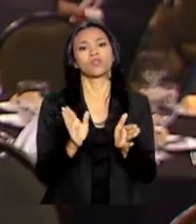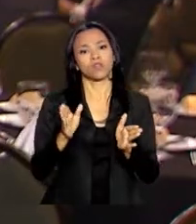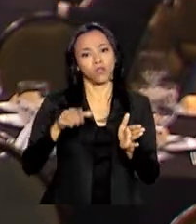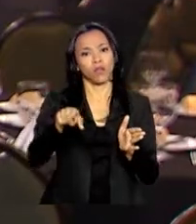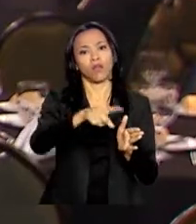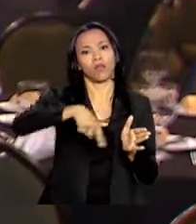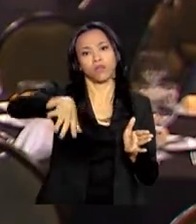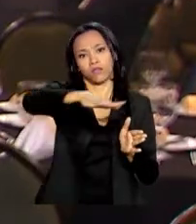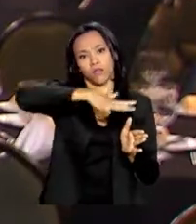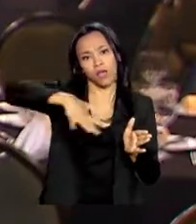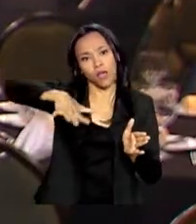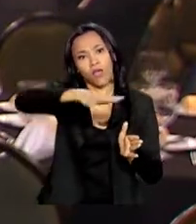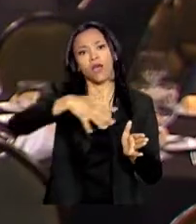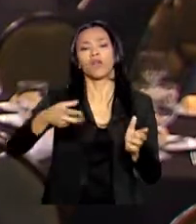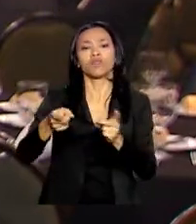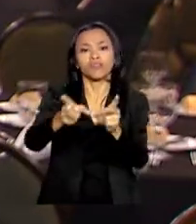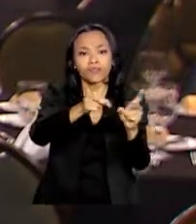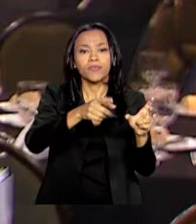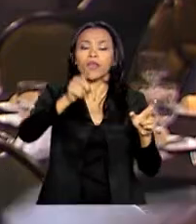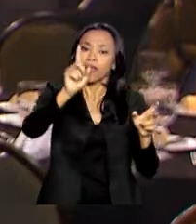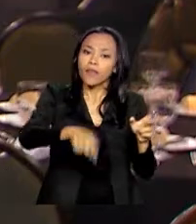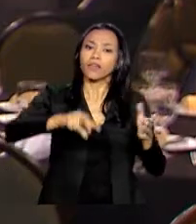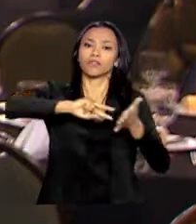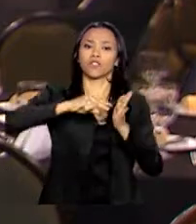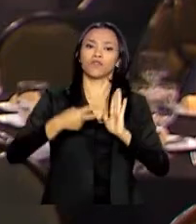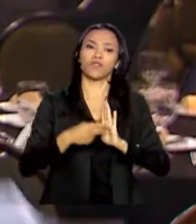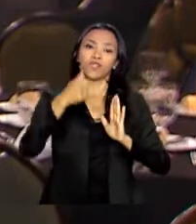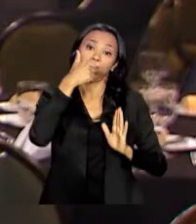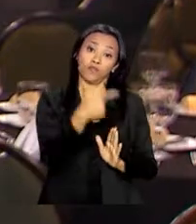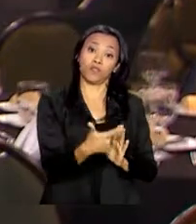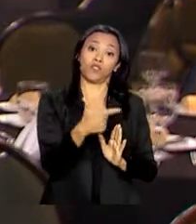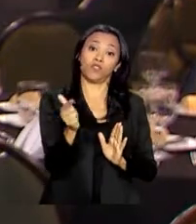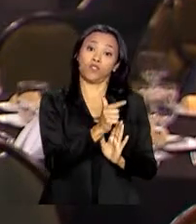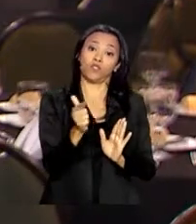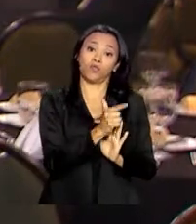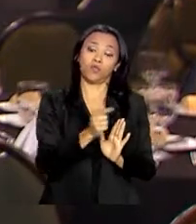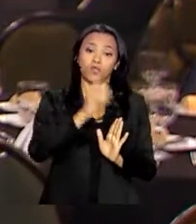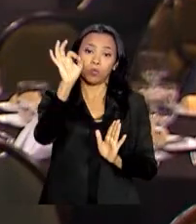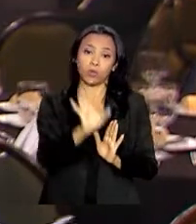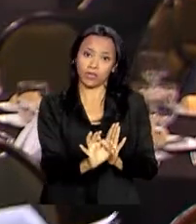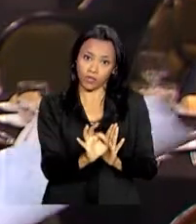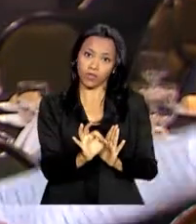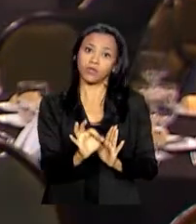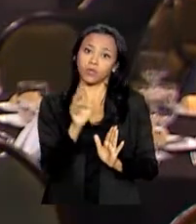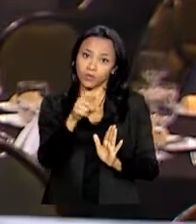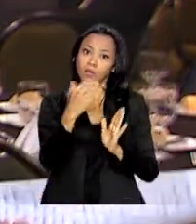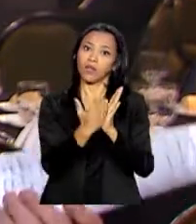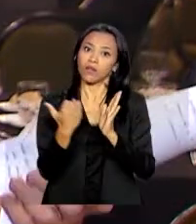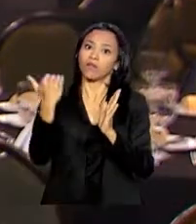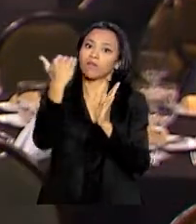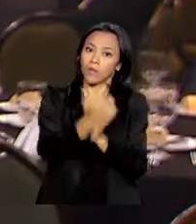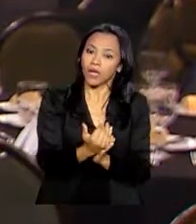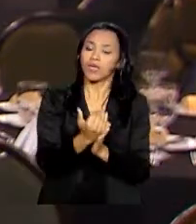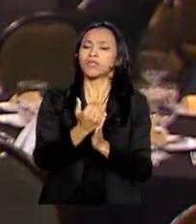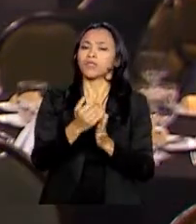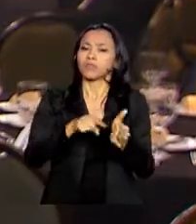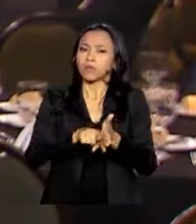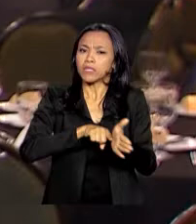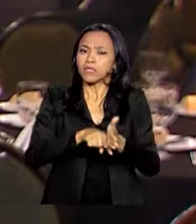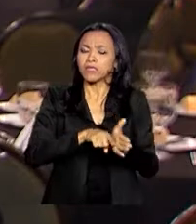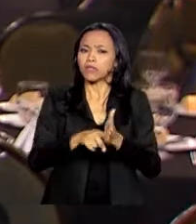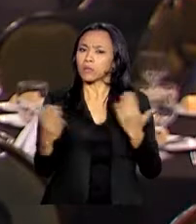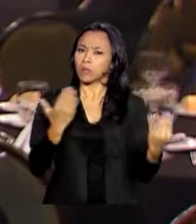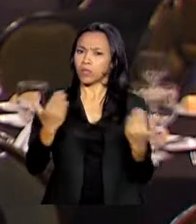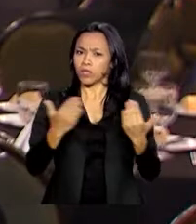pesquisadas um resultado que é 22% superior ao registrado no primeiro trimestre de 2010